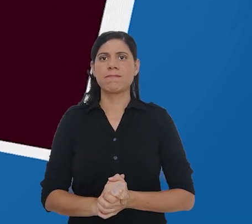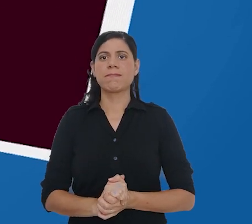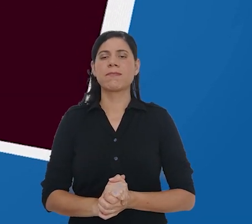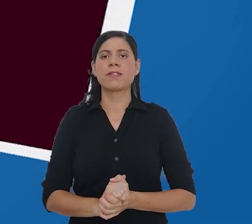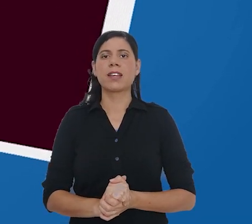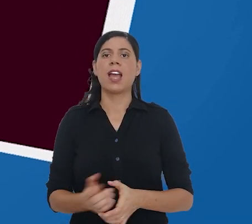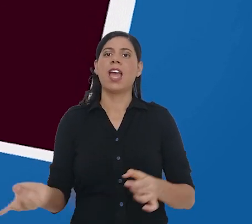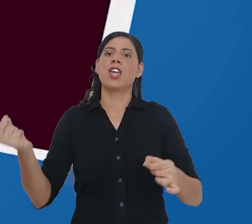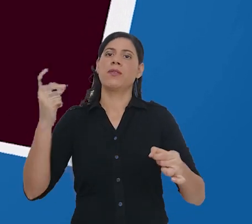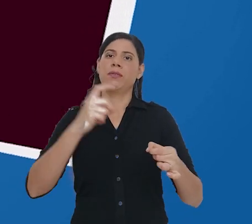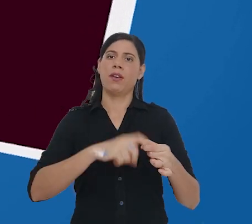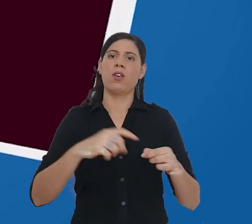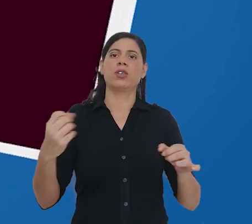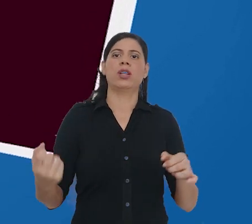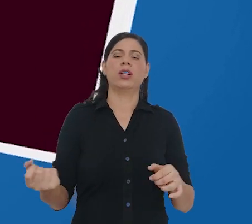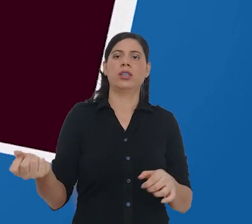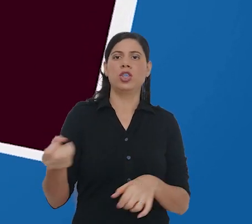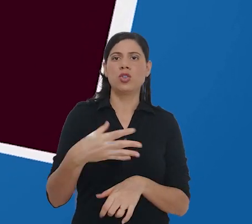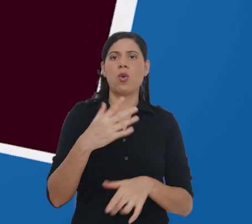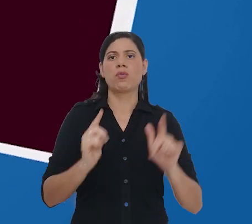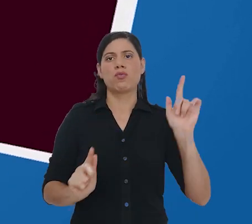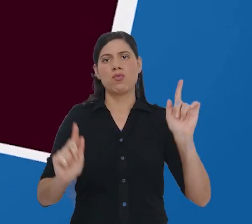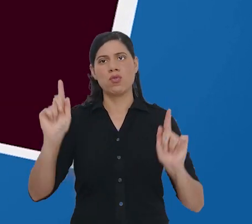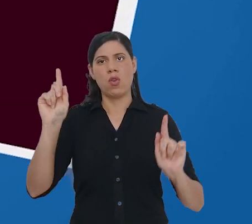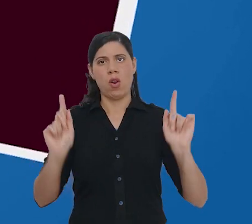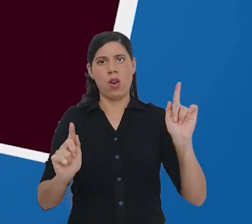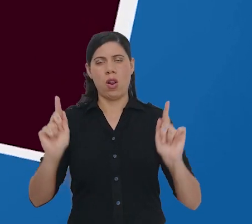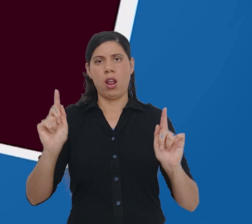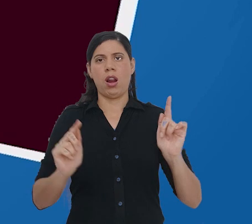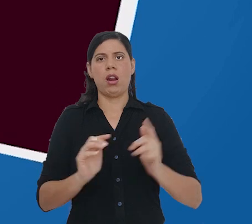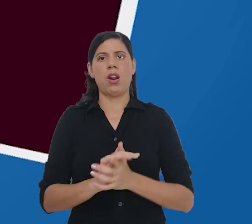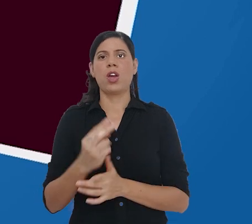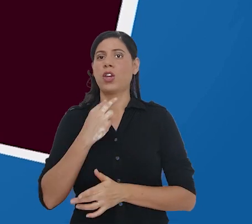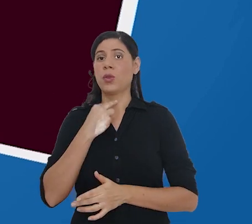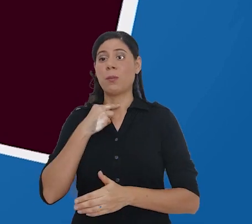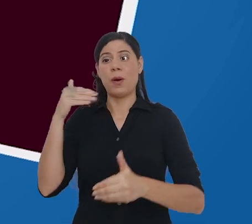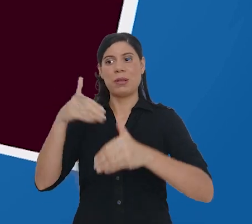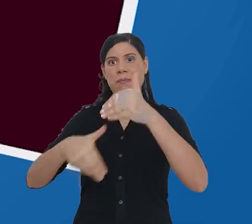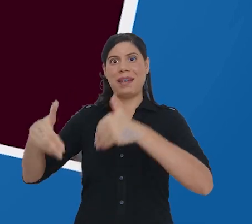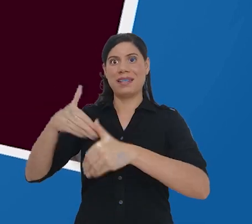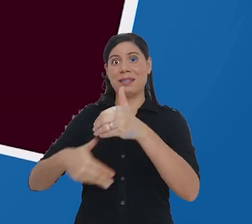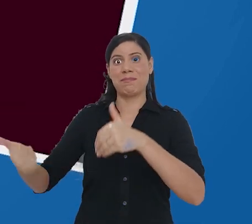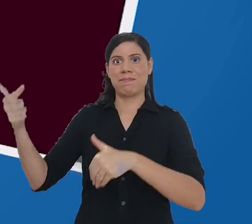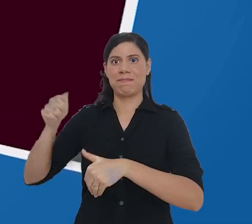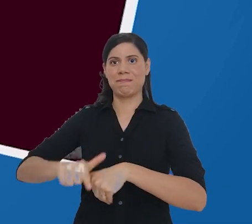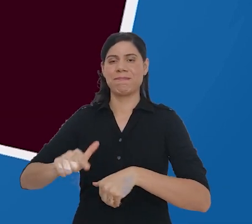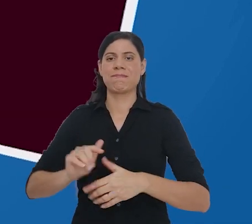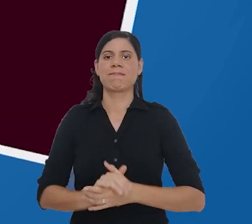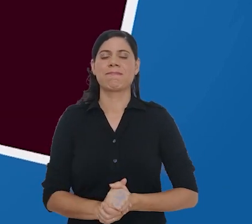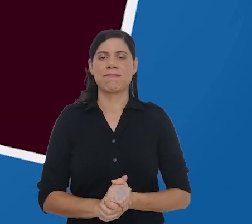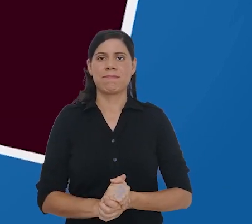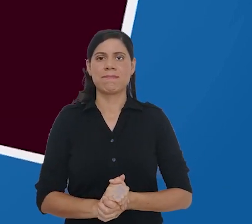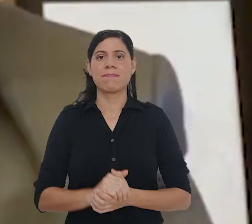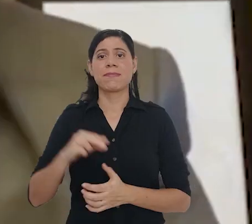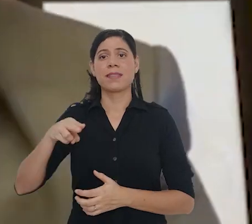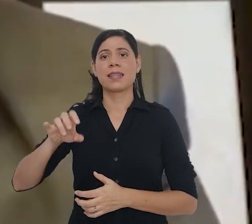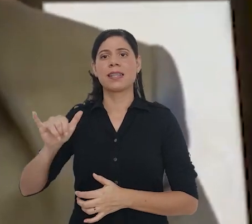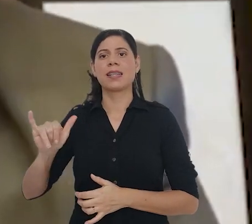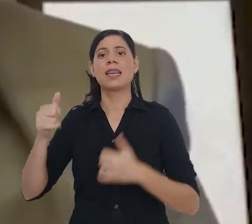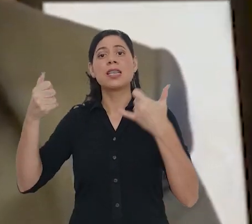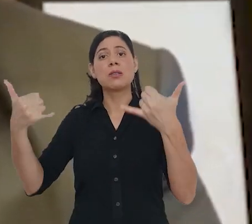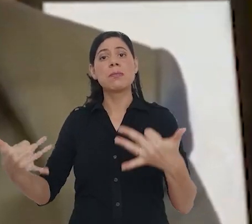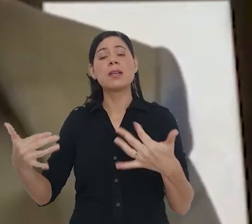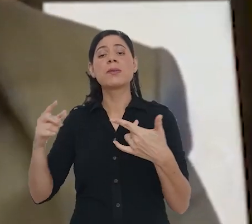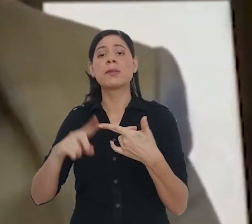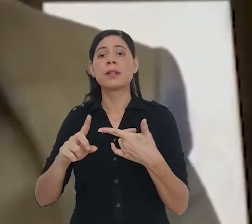credor, com o retorno do bem a novo leilão, no qual não se admite a participação do arrematante inadimplente. Ney